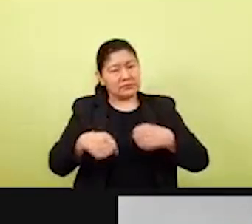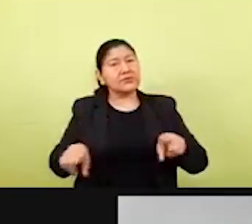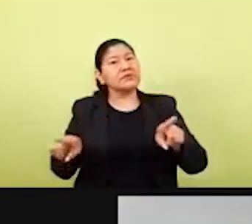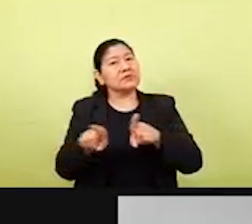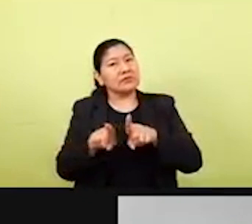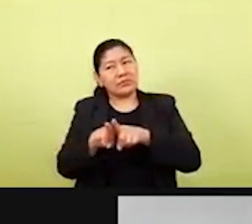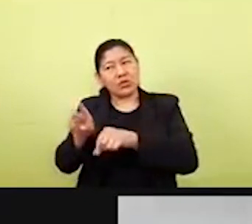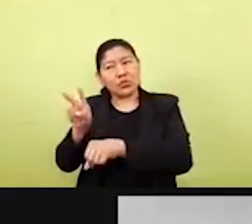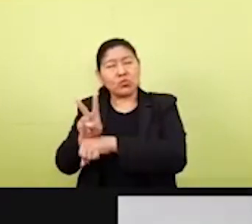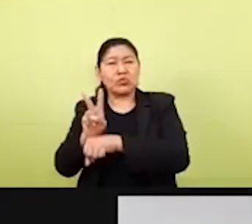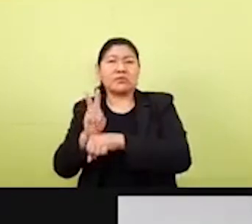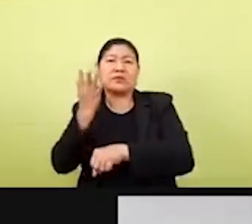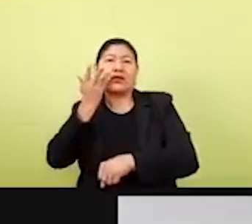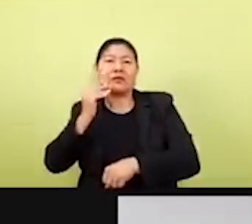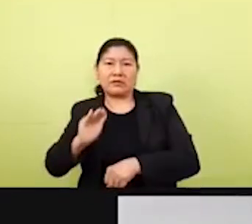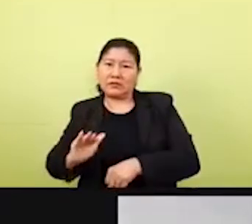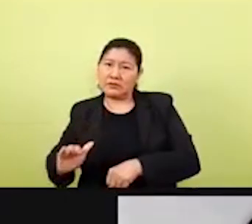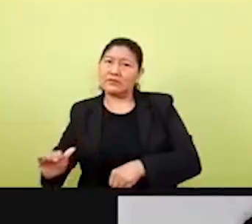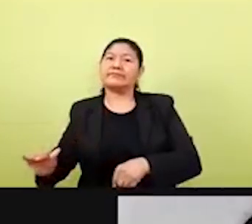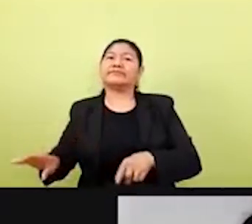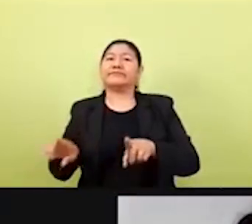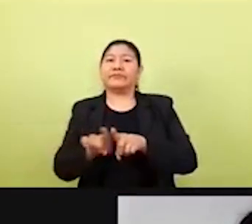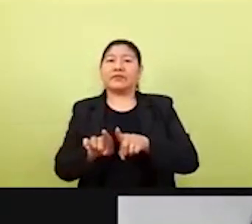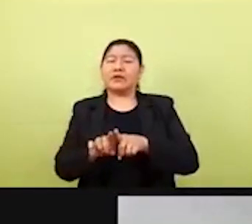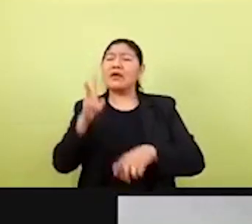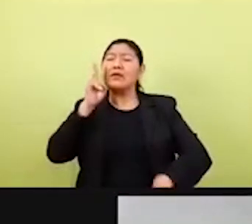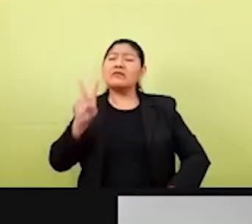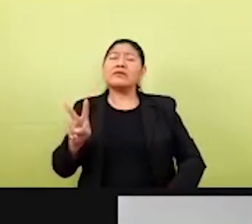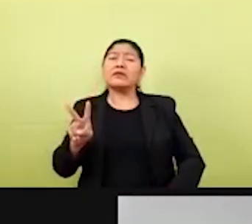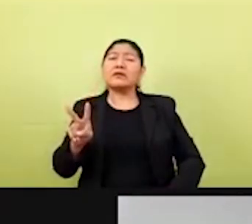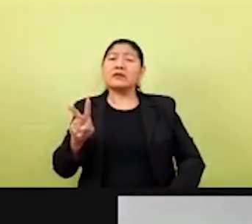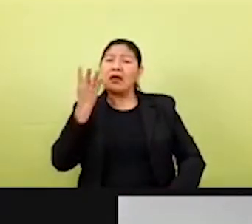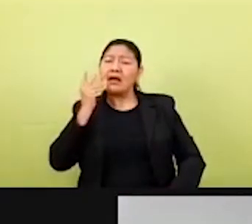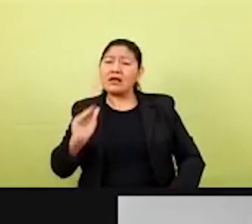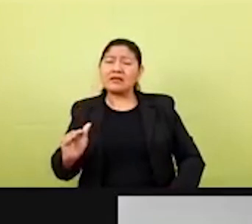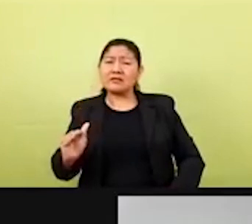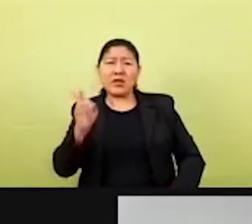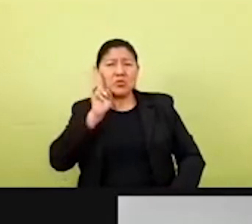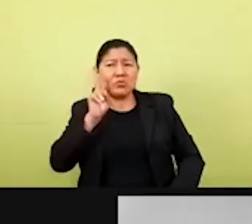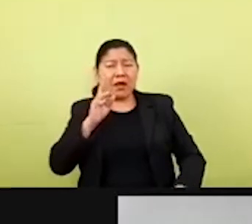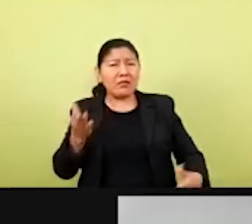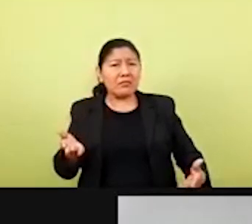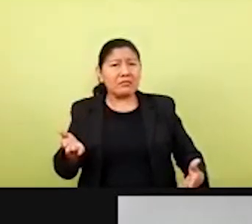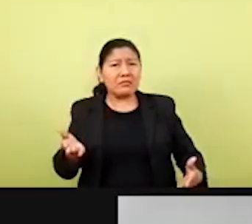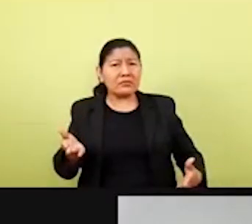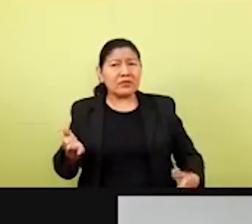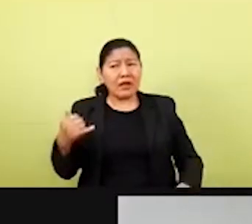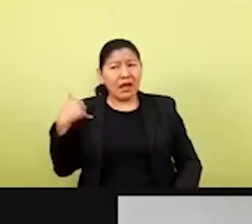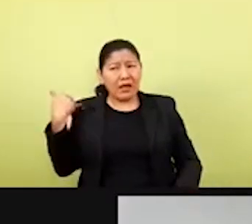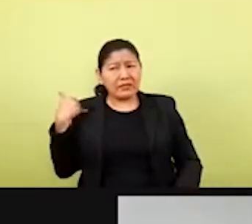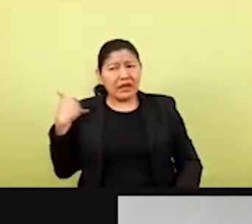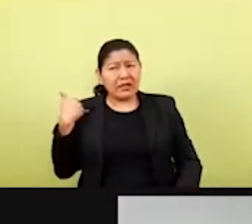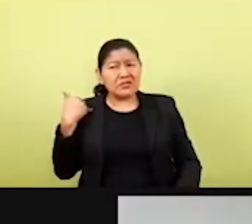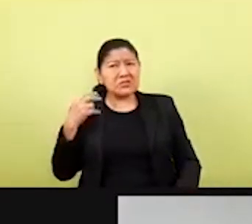está utilizando, né, uma linguagem dentro do repertório esperado na sua idade? Ou ela